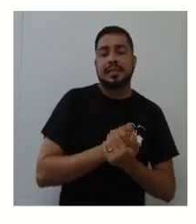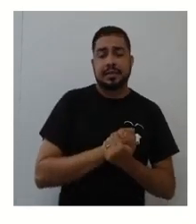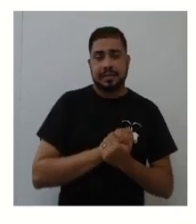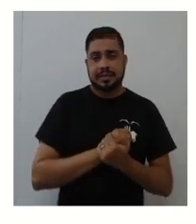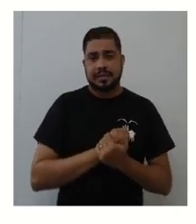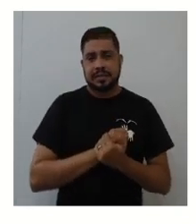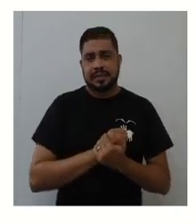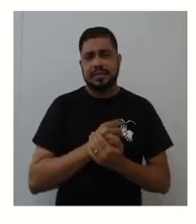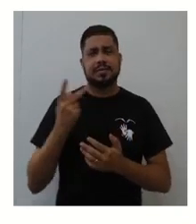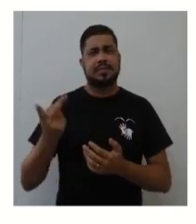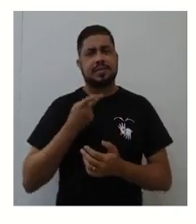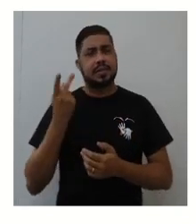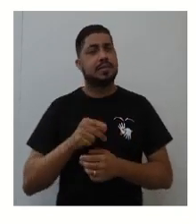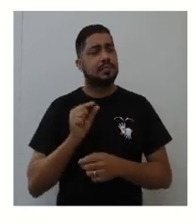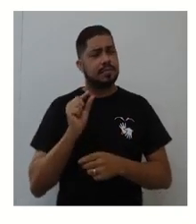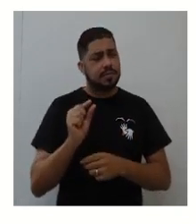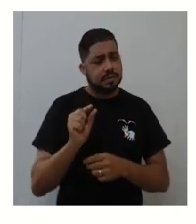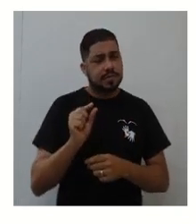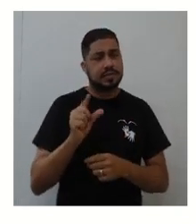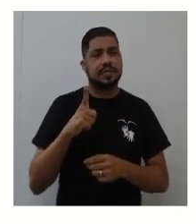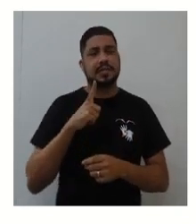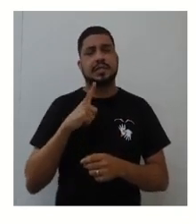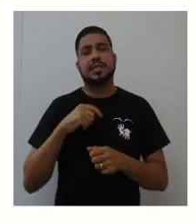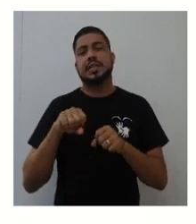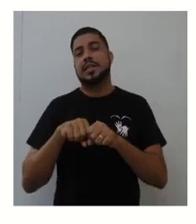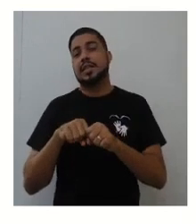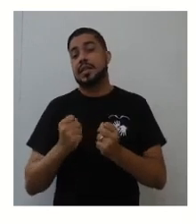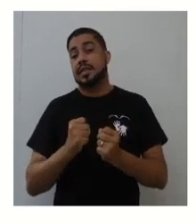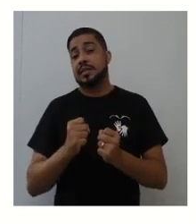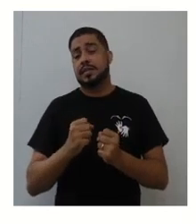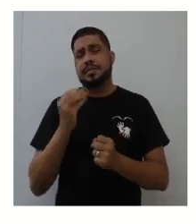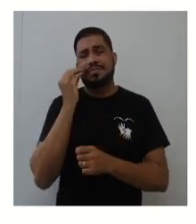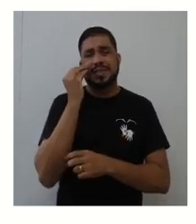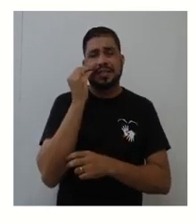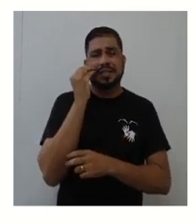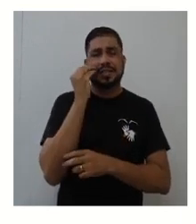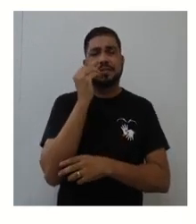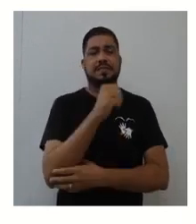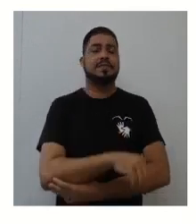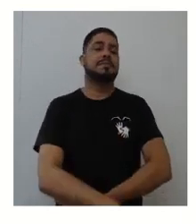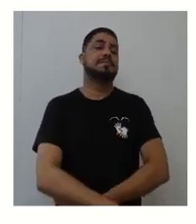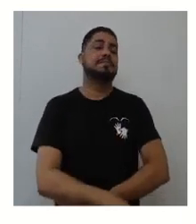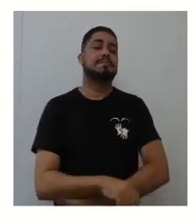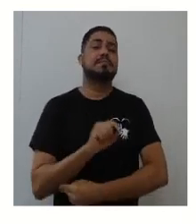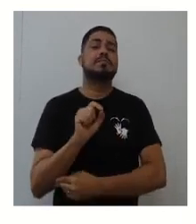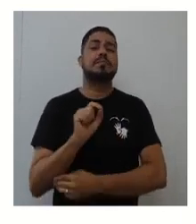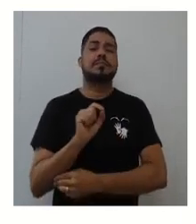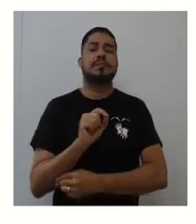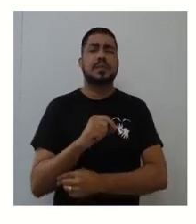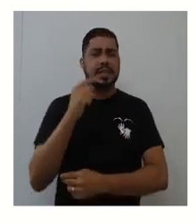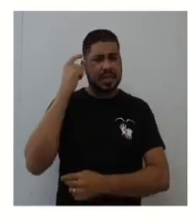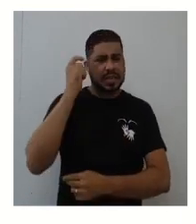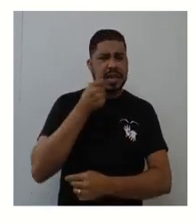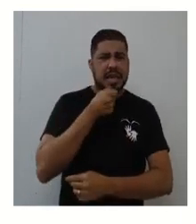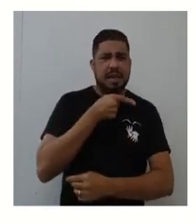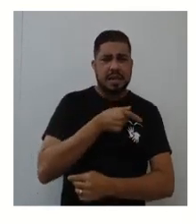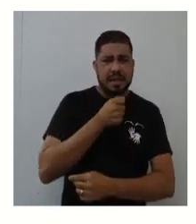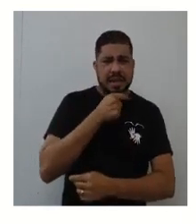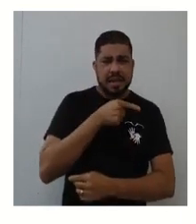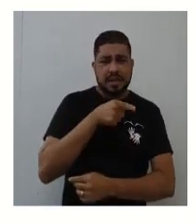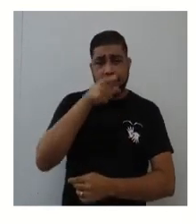vai falar um pouquinho só do que se chama quebra de expectativa. O que é uma quebra de expectativa? Sabe aquela piada do